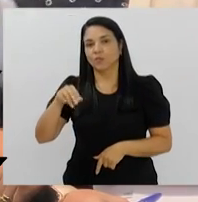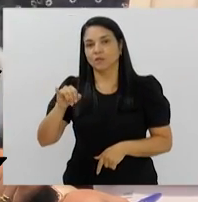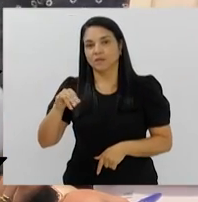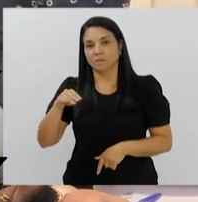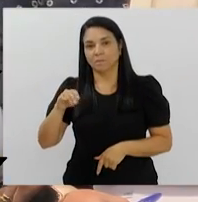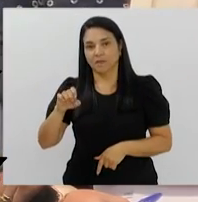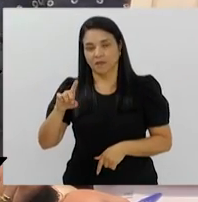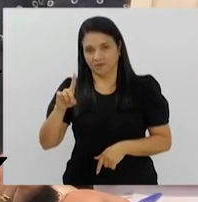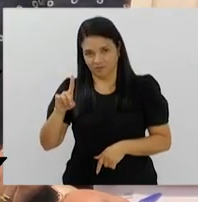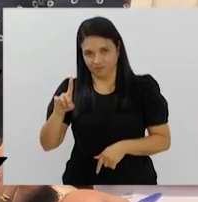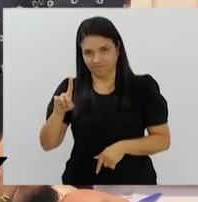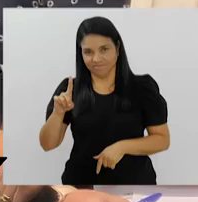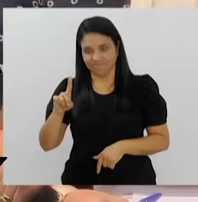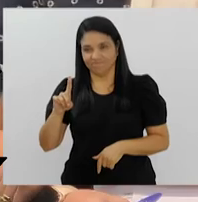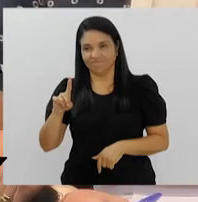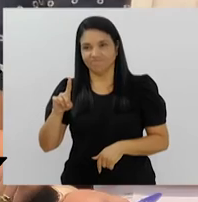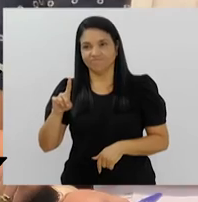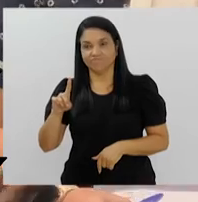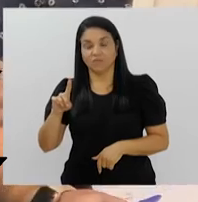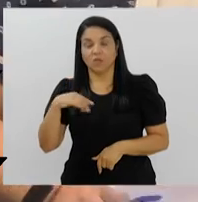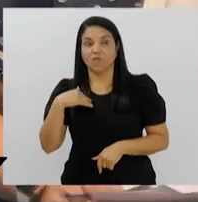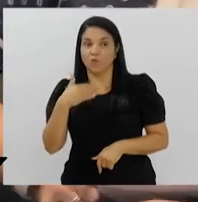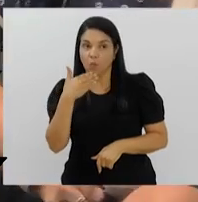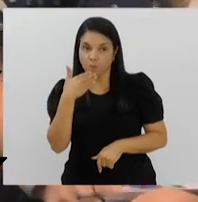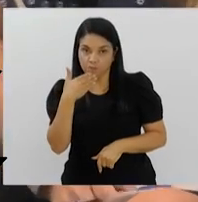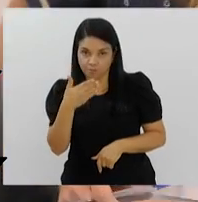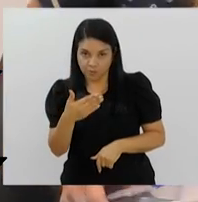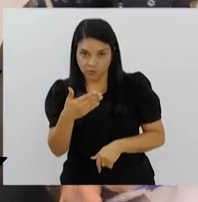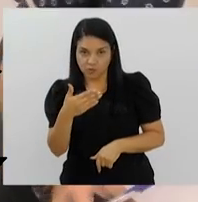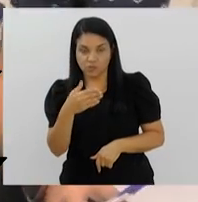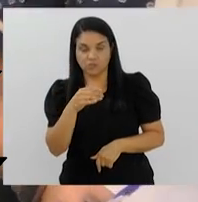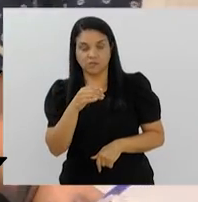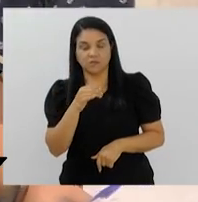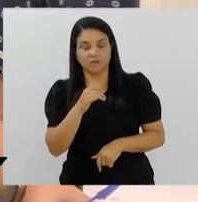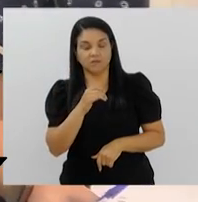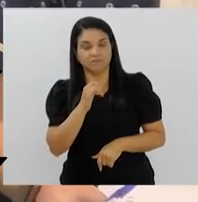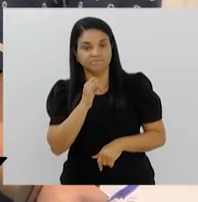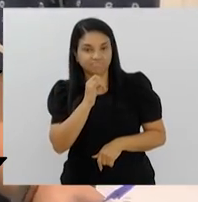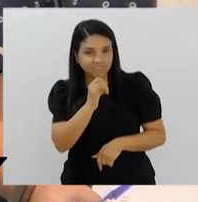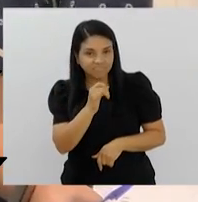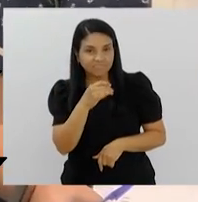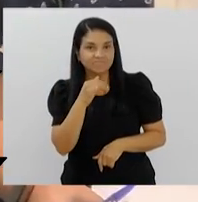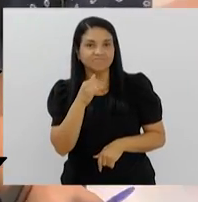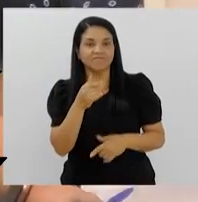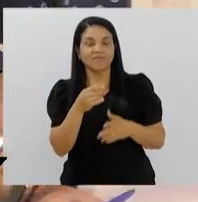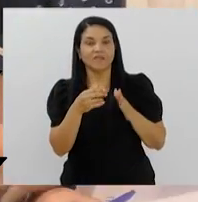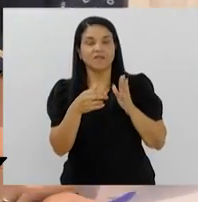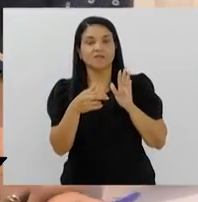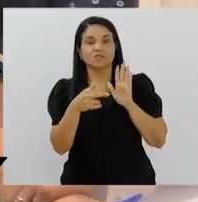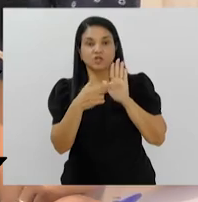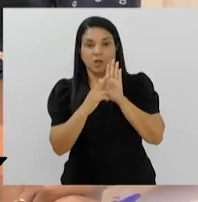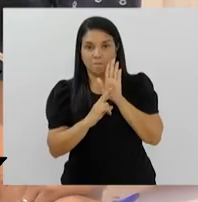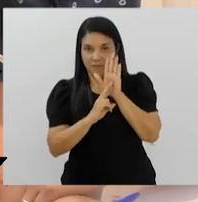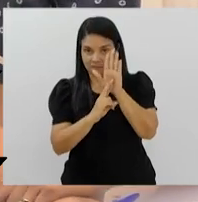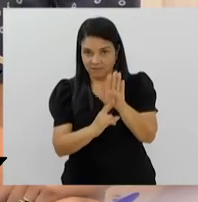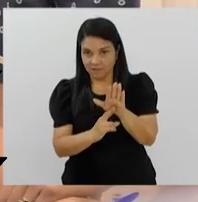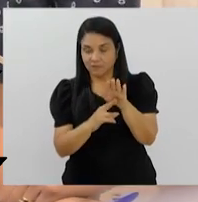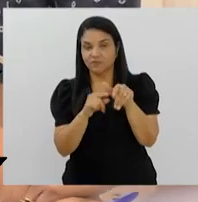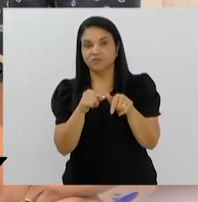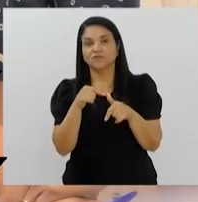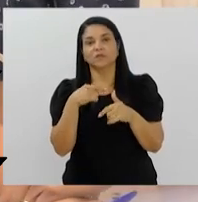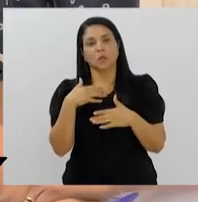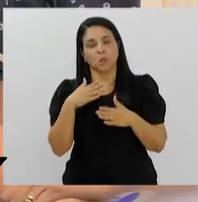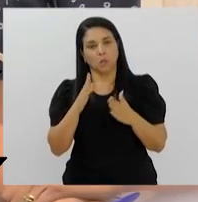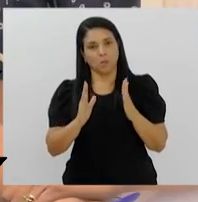dizendo que eu eu vou pedir só uma coisa aos representantes que estão aqui que vão ter momento de fala eu vou pedir que